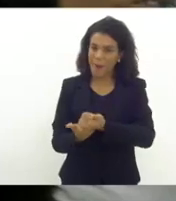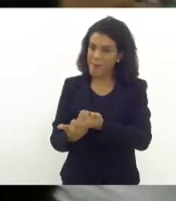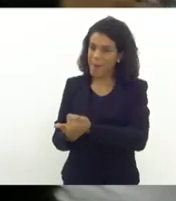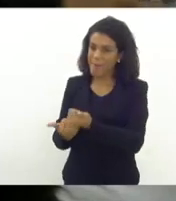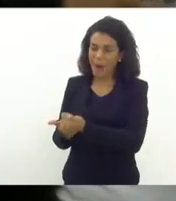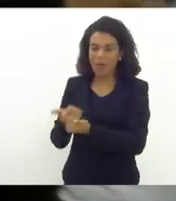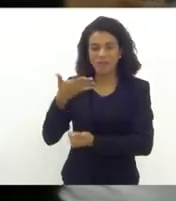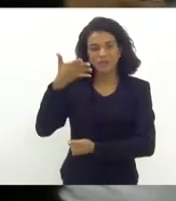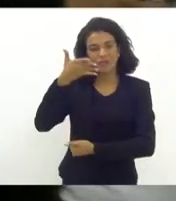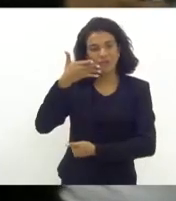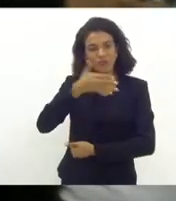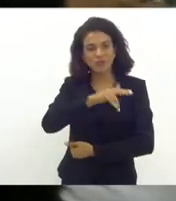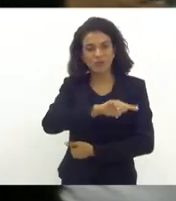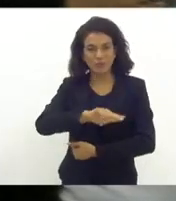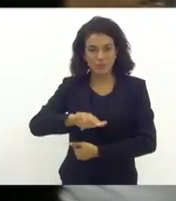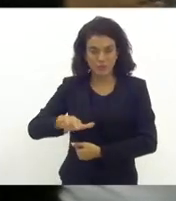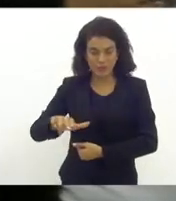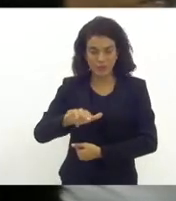e